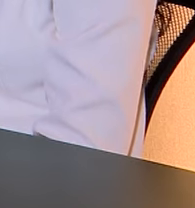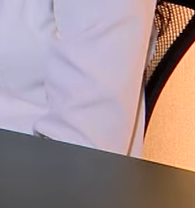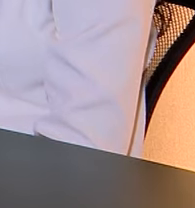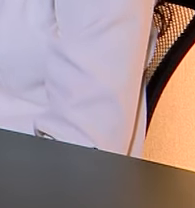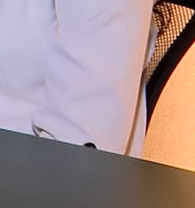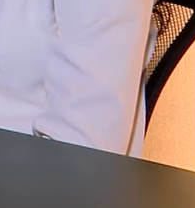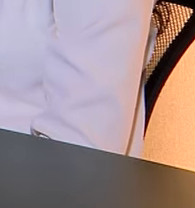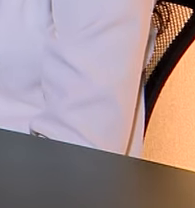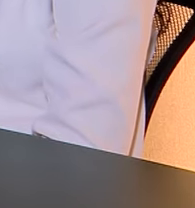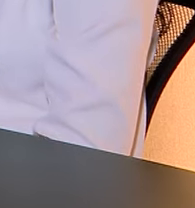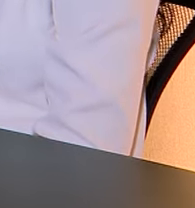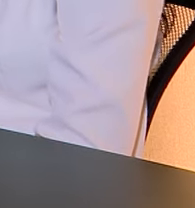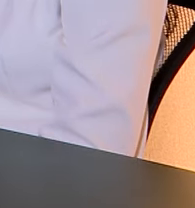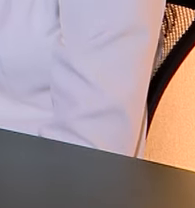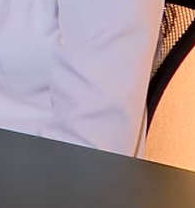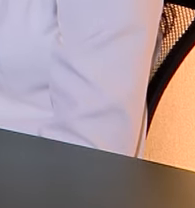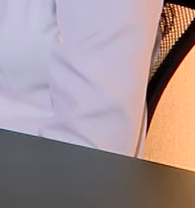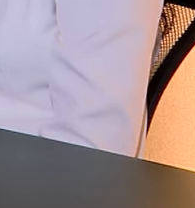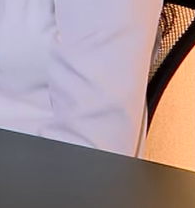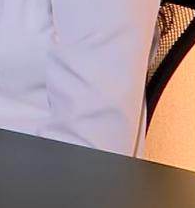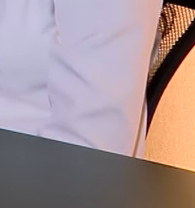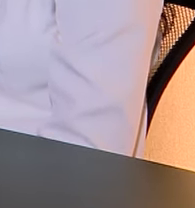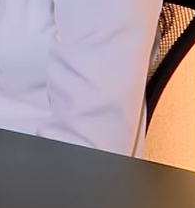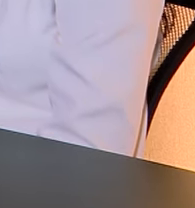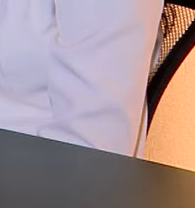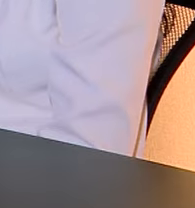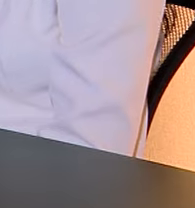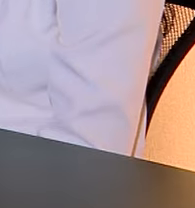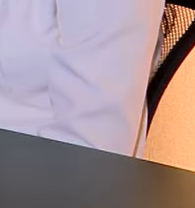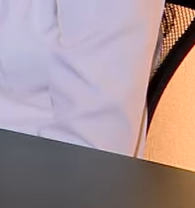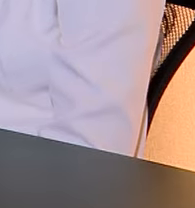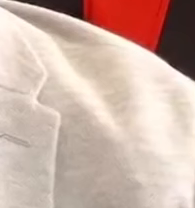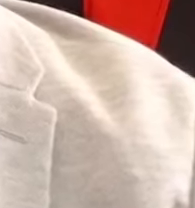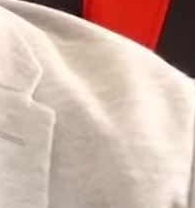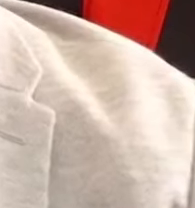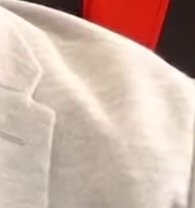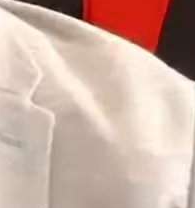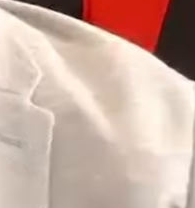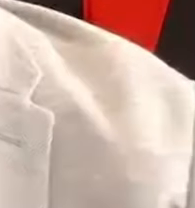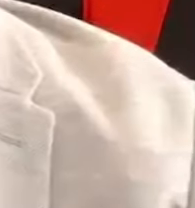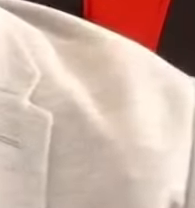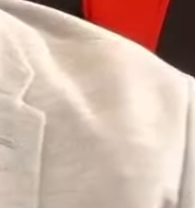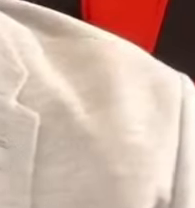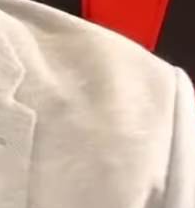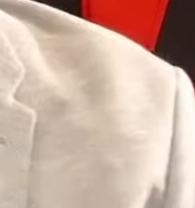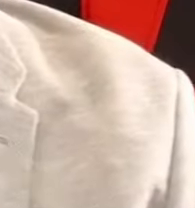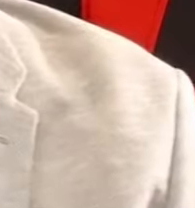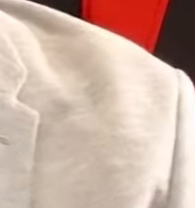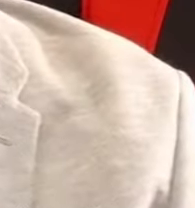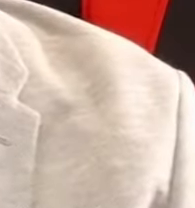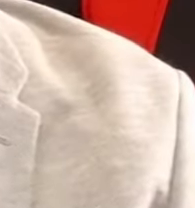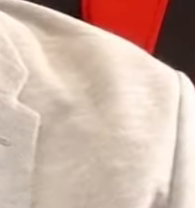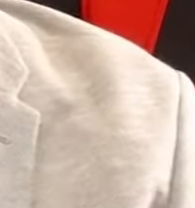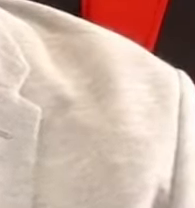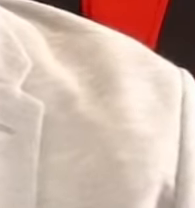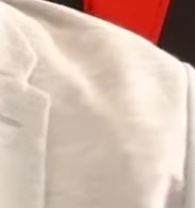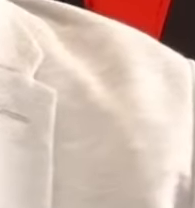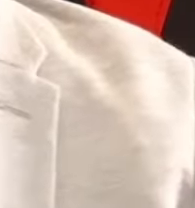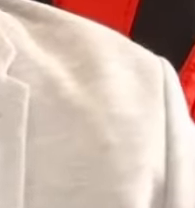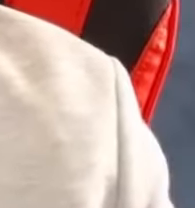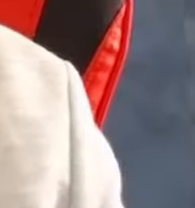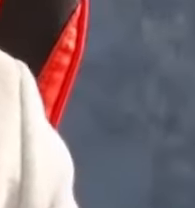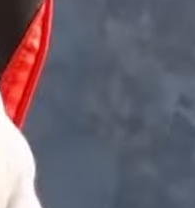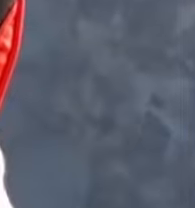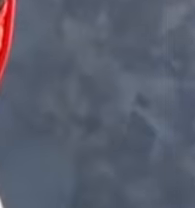advogada especialista em direito de família Ana Carolina Mendonça foi quem as representou e elas entraram com uma ação judicial